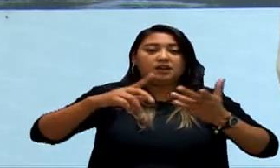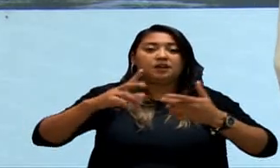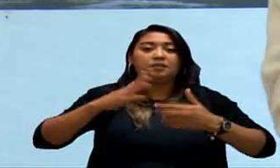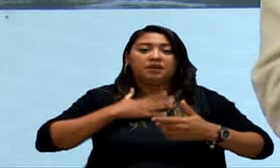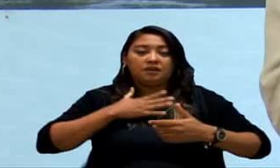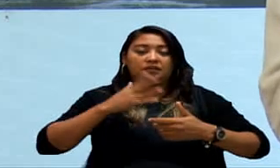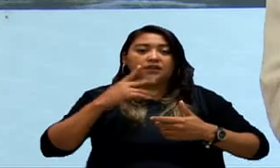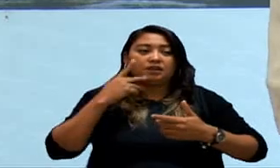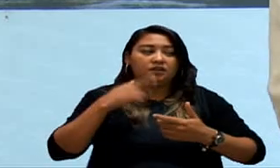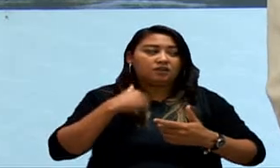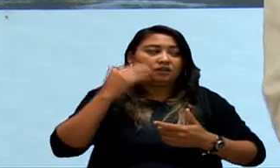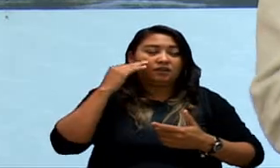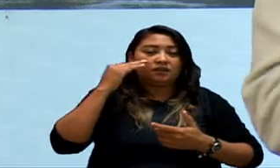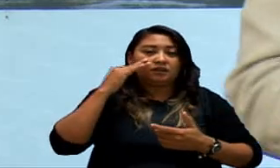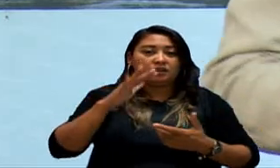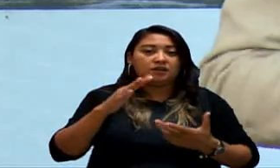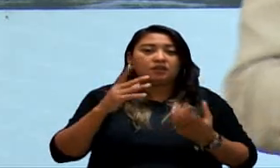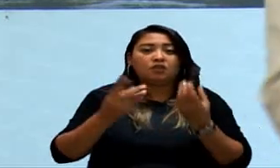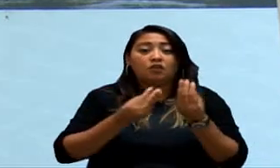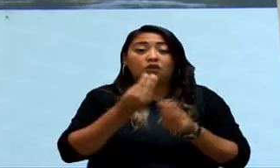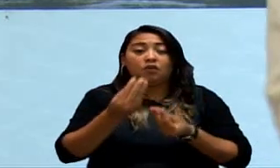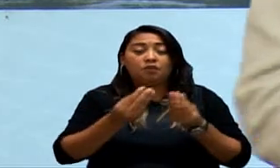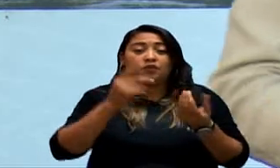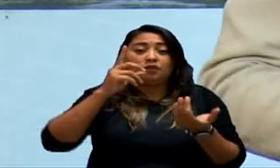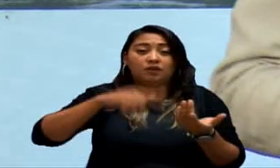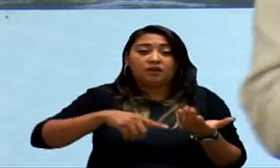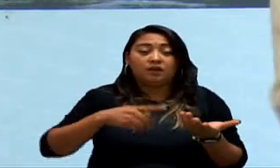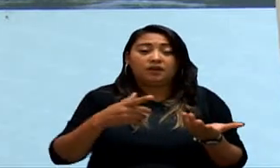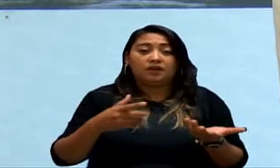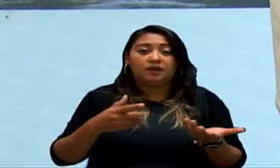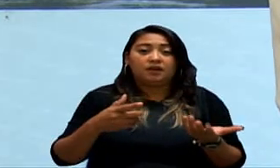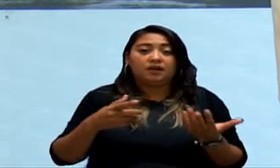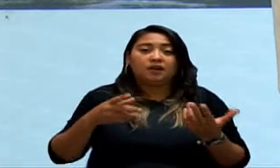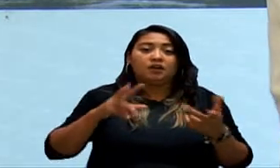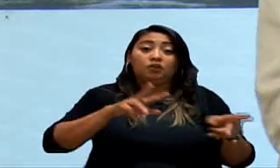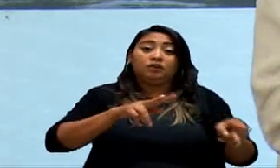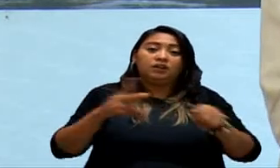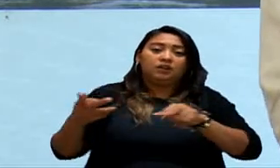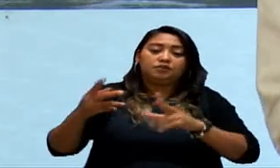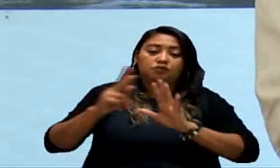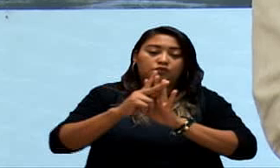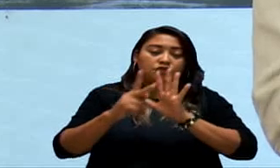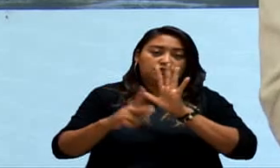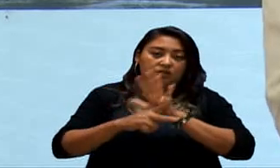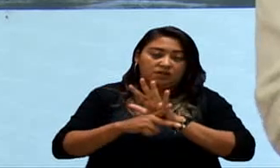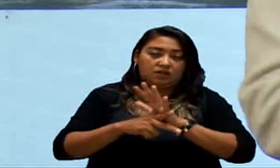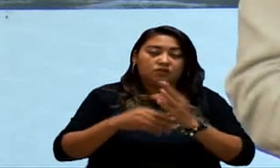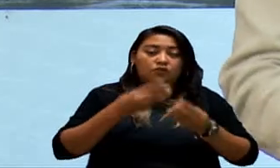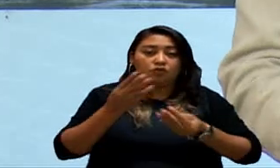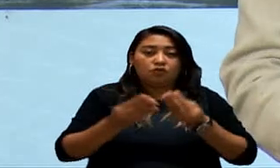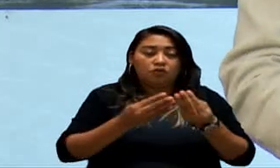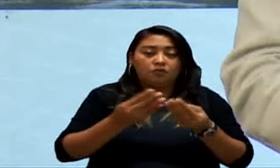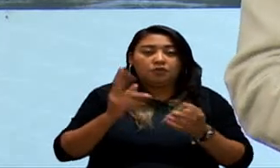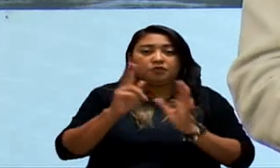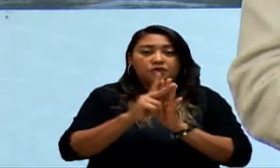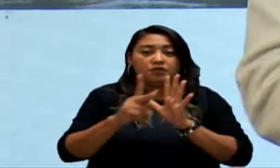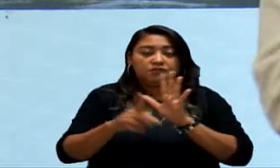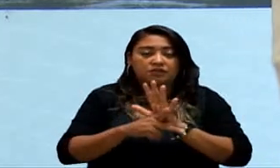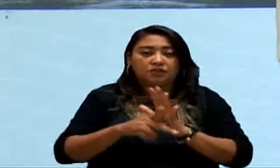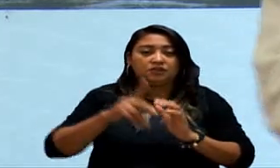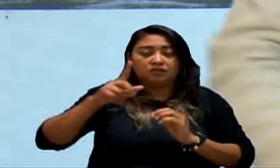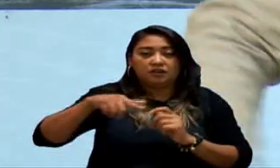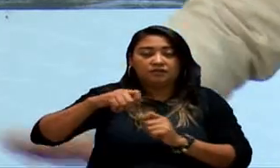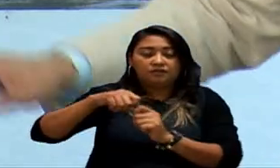vereador, para entender, né, como é todo o trâmite de um projeto, como esse projeto